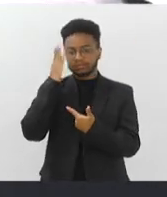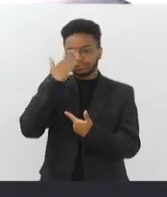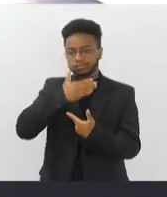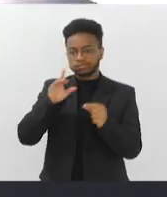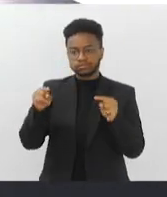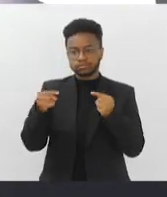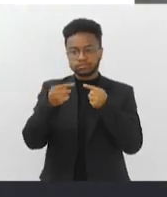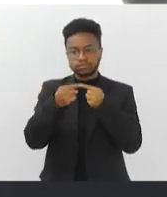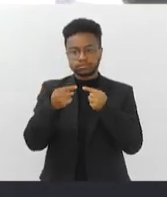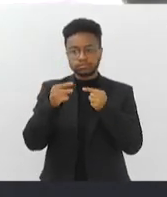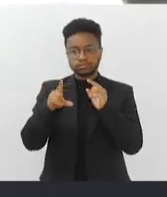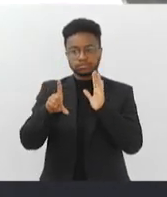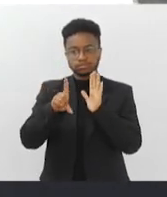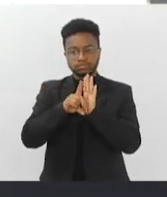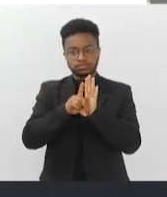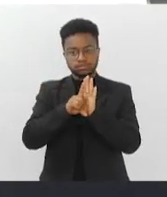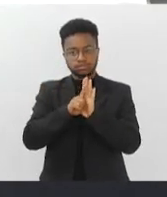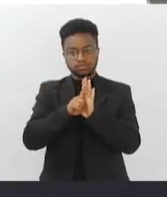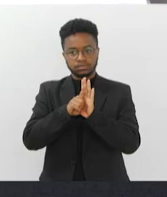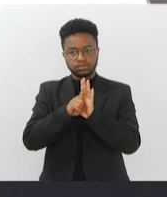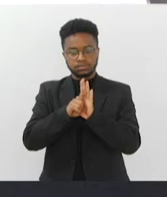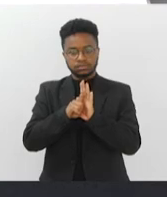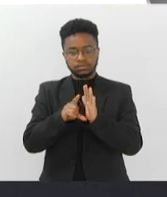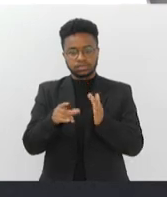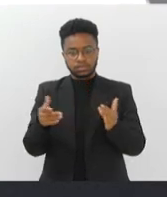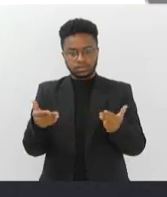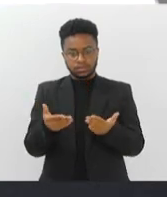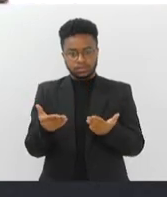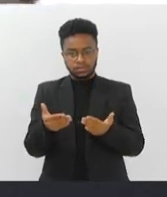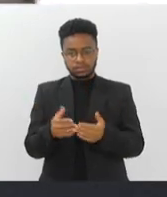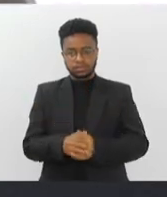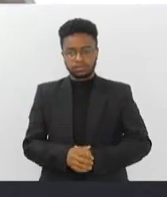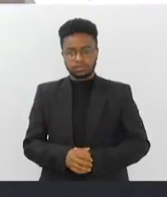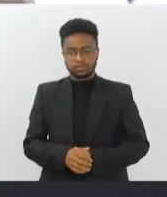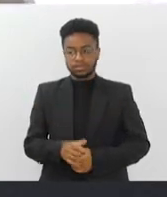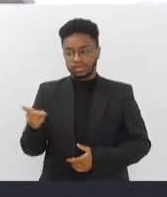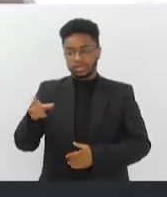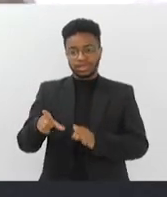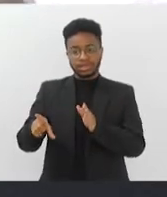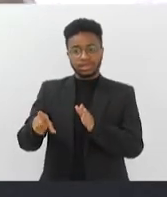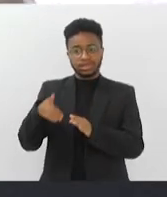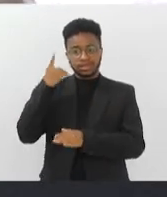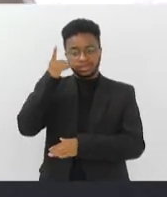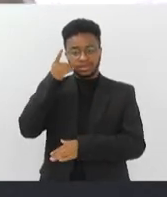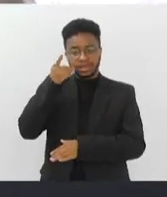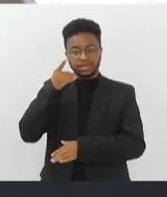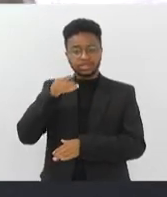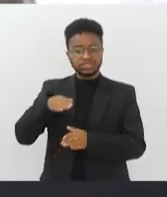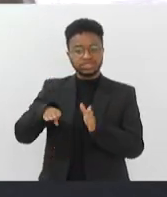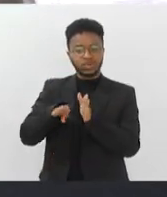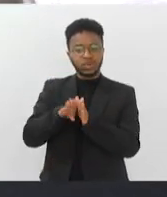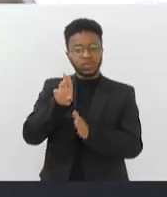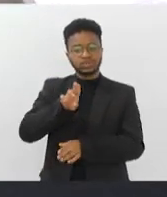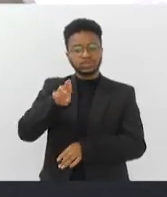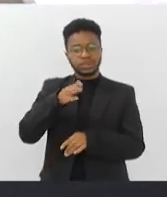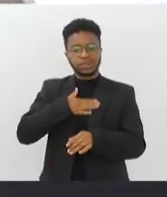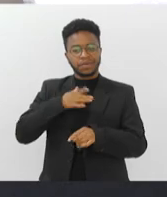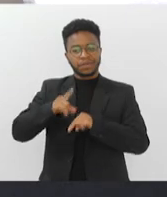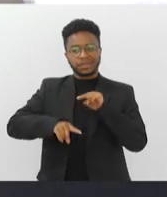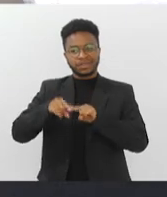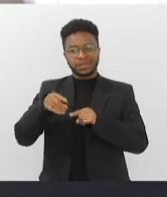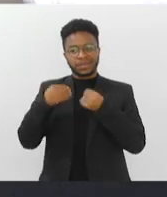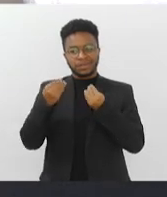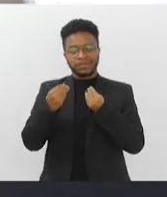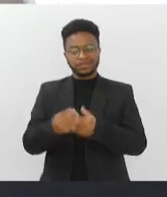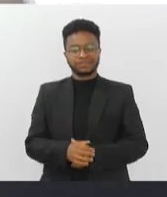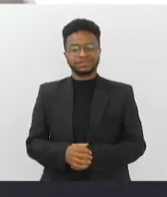a legislação em vigor. A deputada chegou já que se apropriar do meu material todo, de